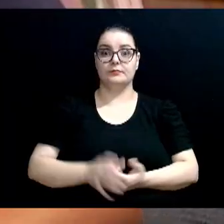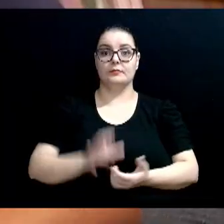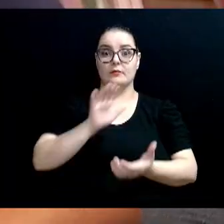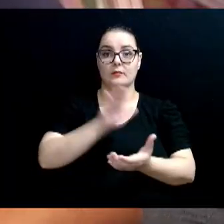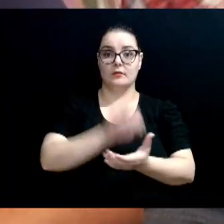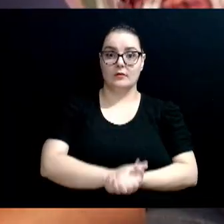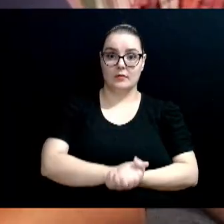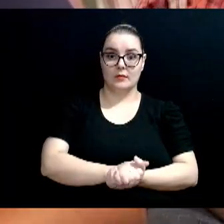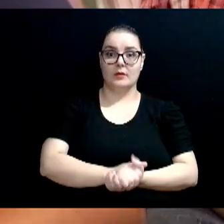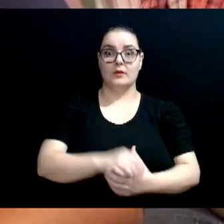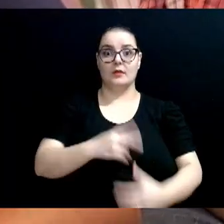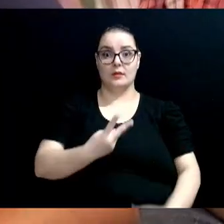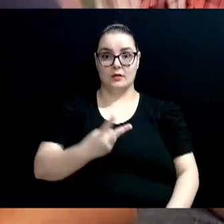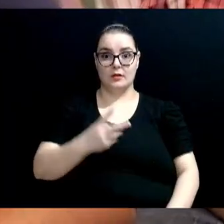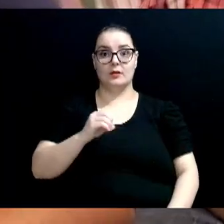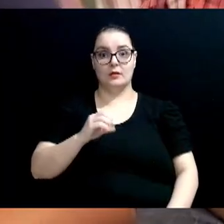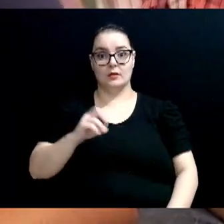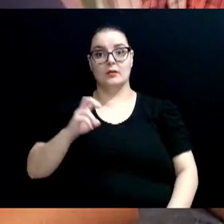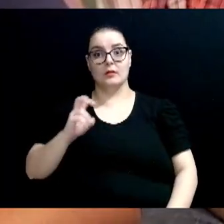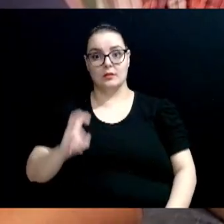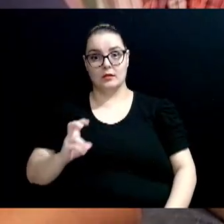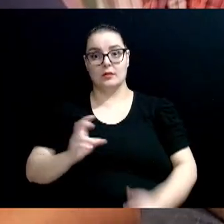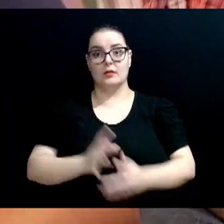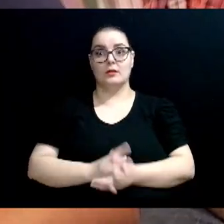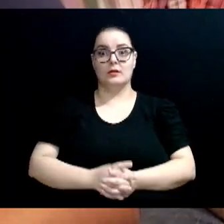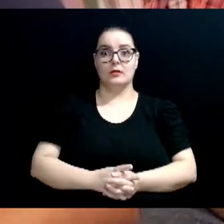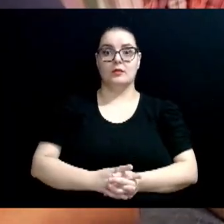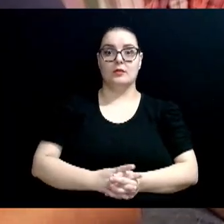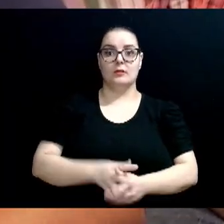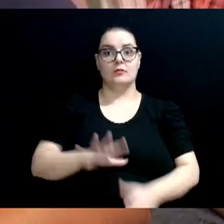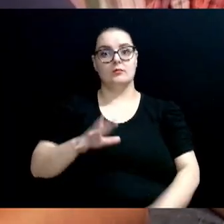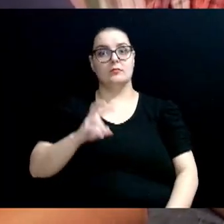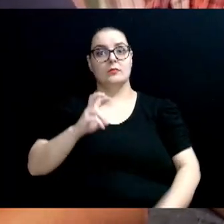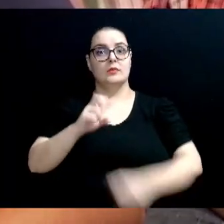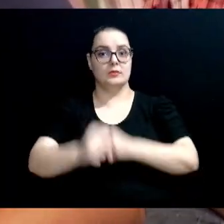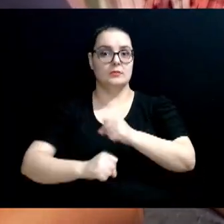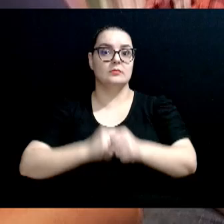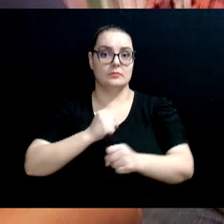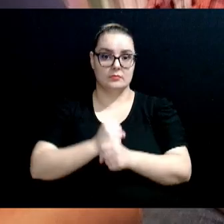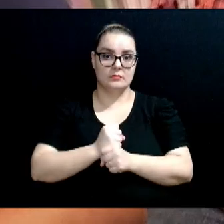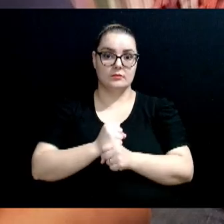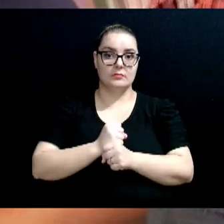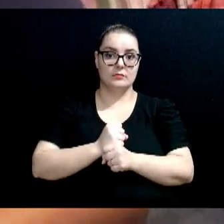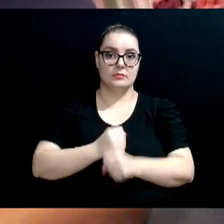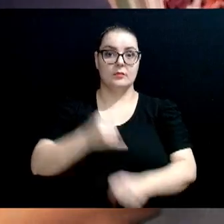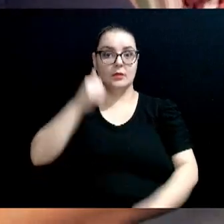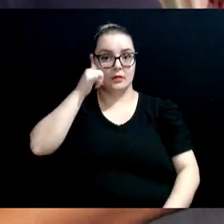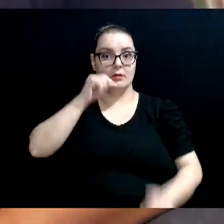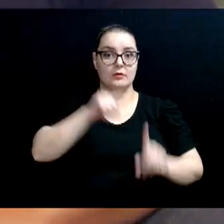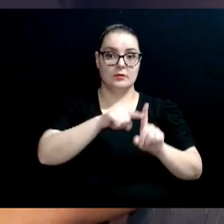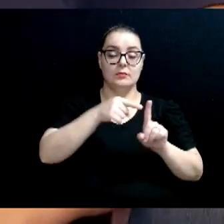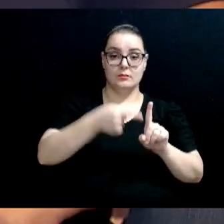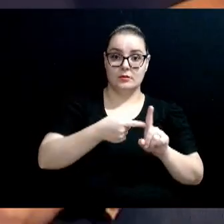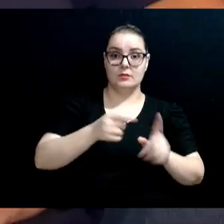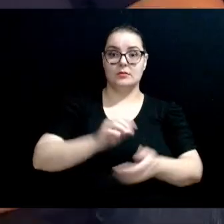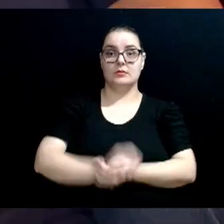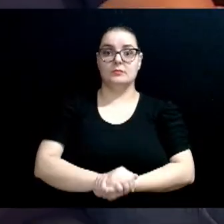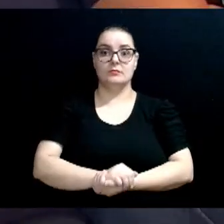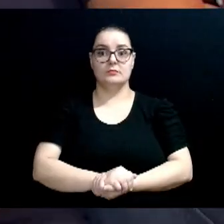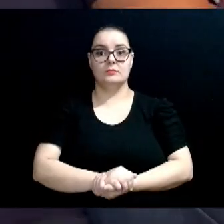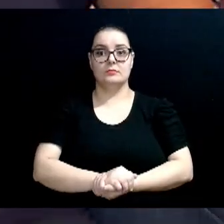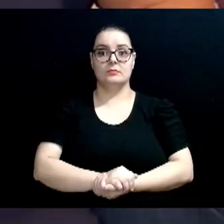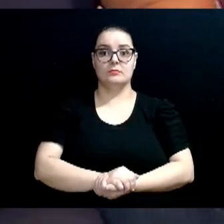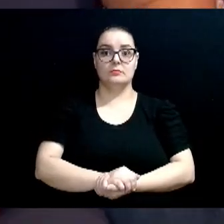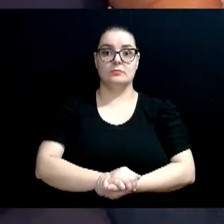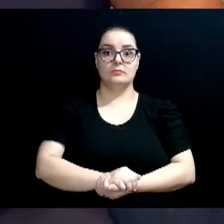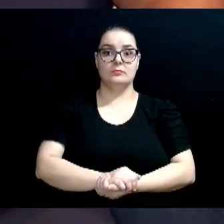em 2005 e mais ou menos por 5 anos a gente evitou uma gestação. E essa